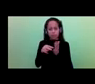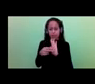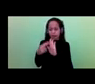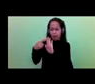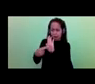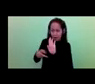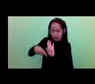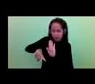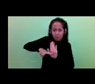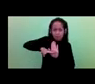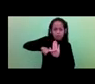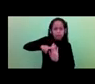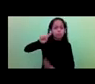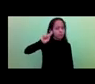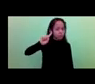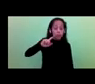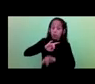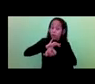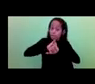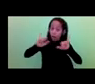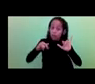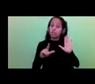estou apenas afirmando que eles existem.